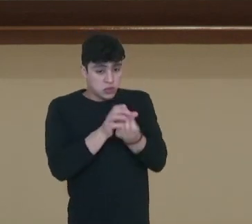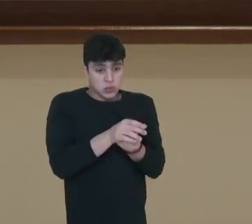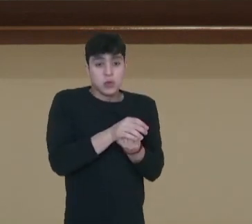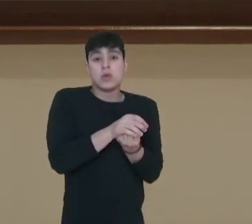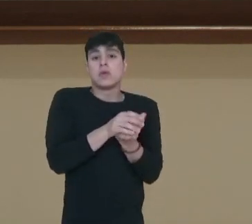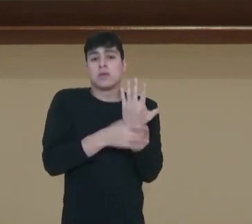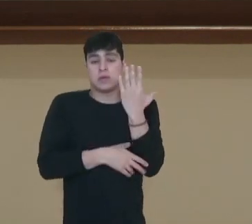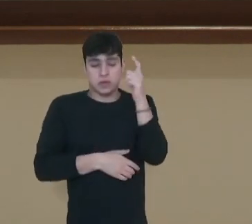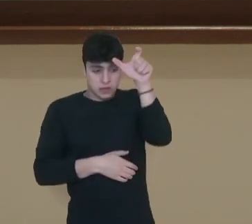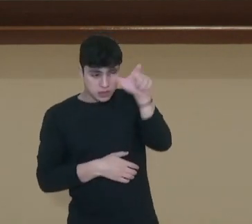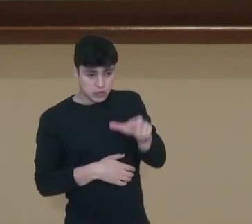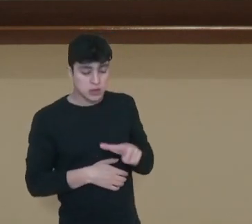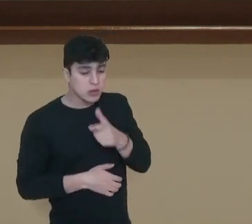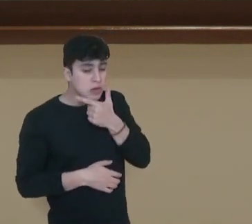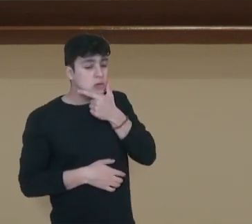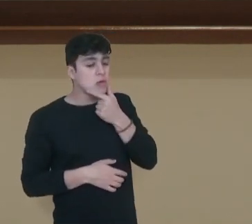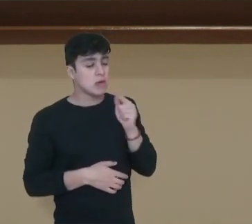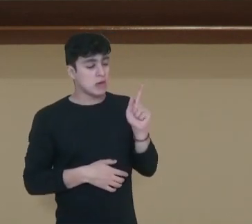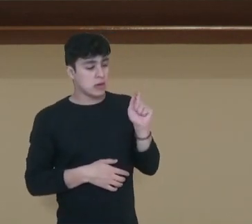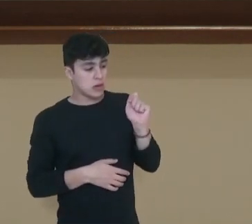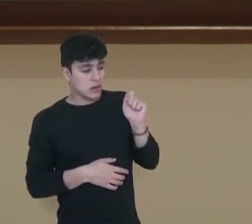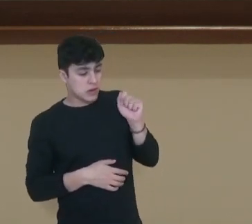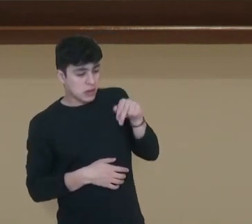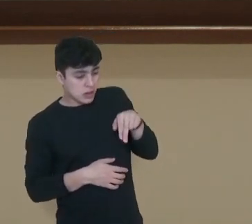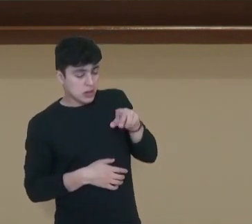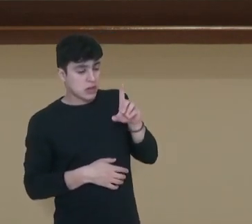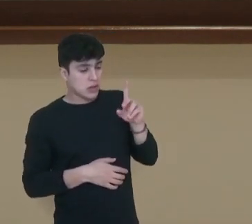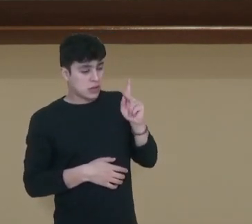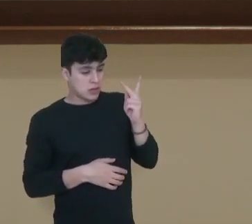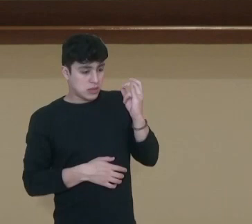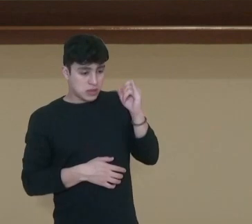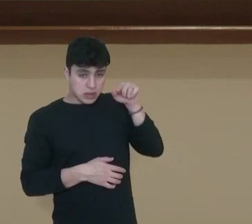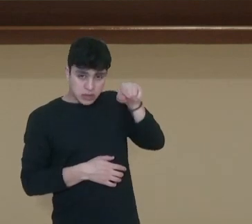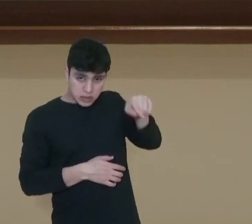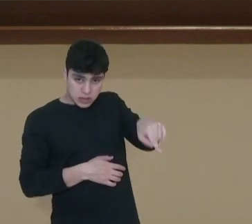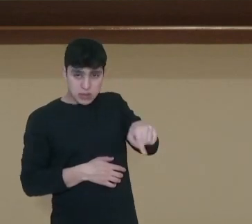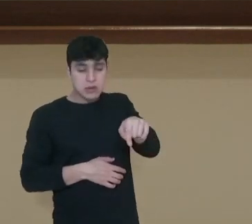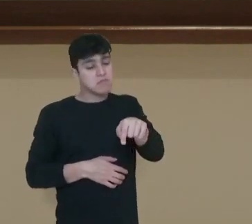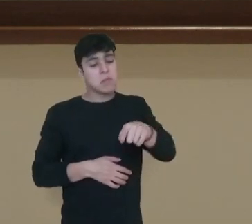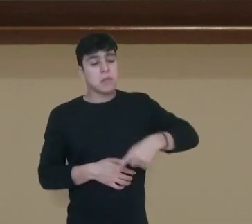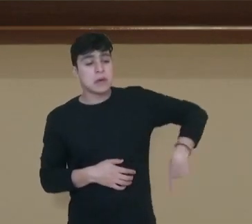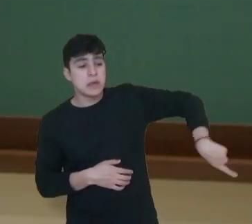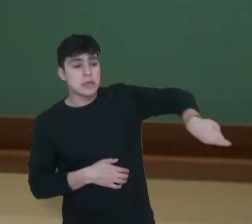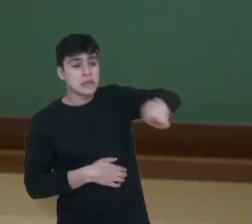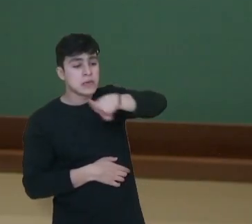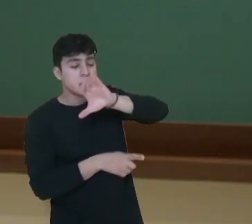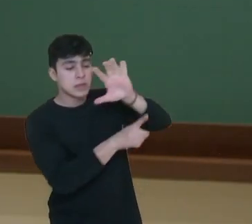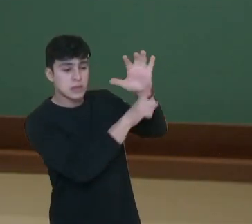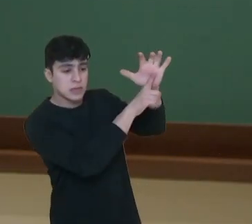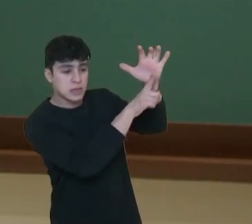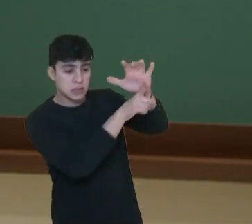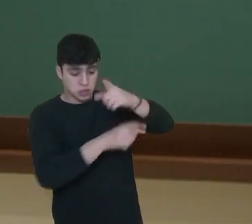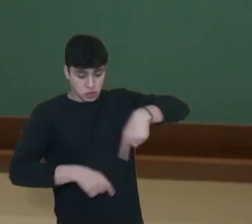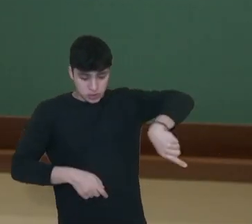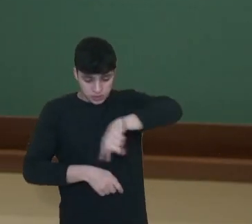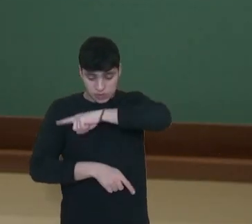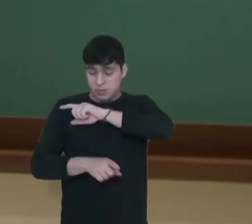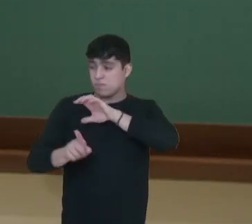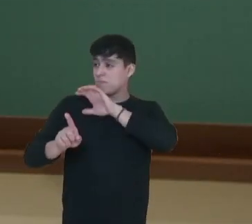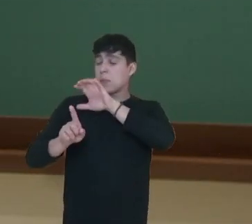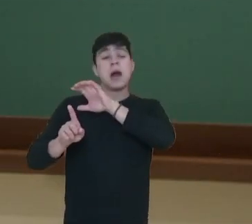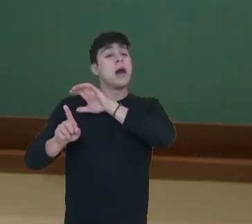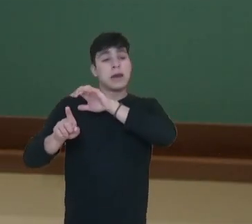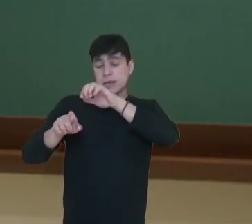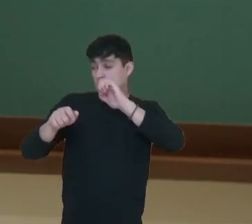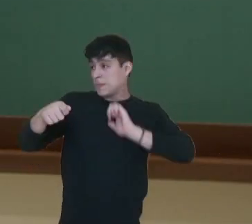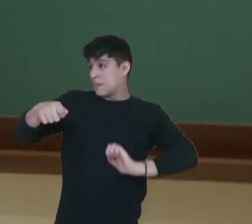de Mahatma Gandhi, com o ideal de desobediência civil, vai acabar tomando uma popularidade